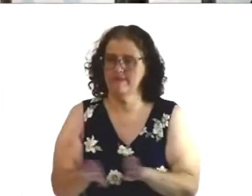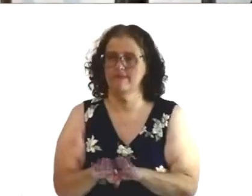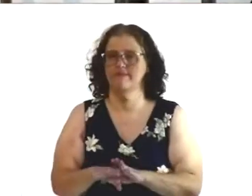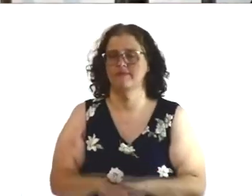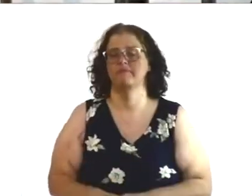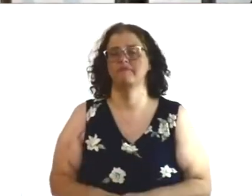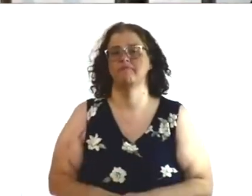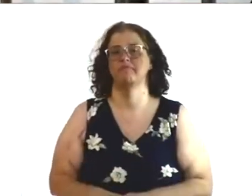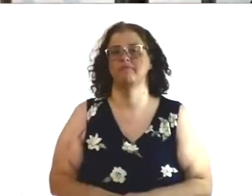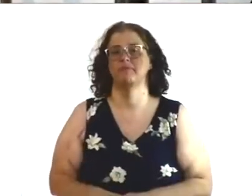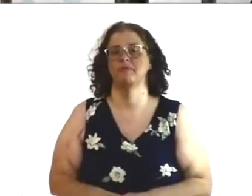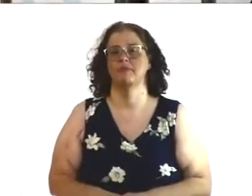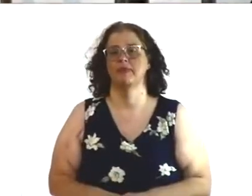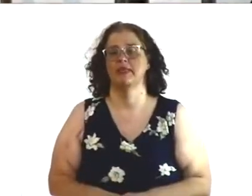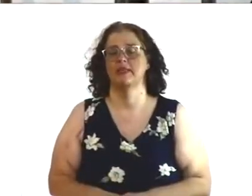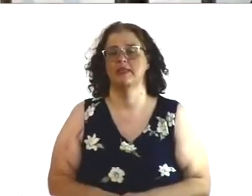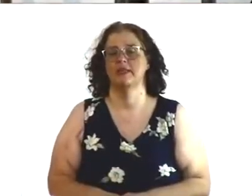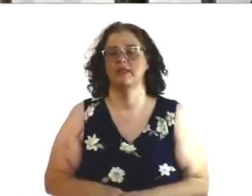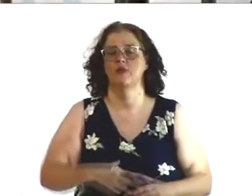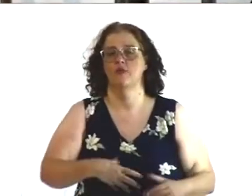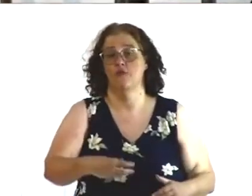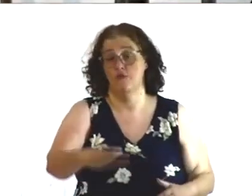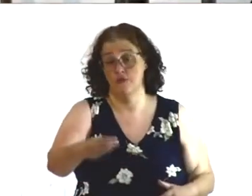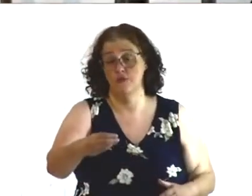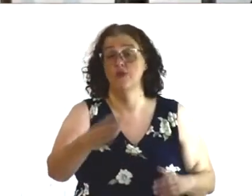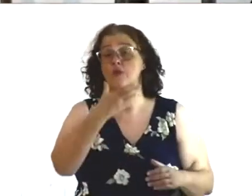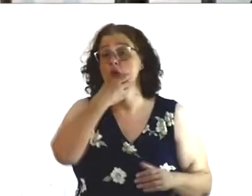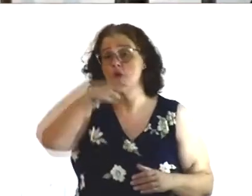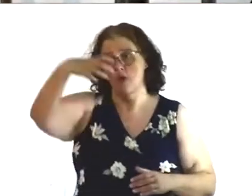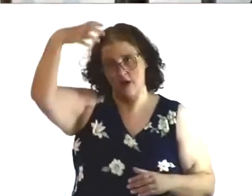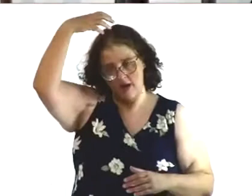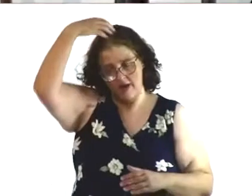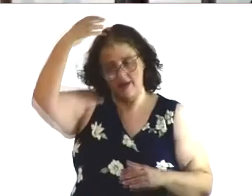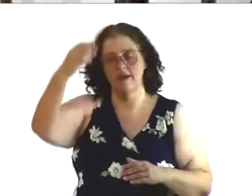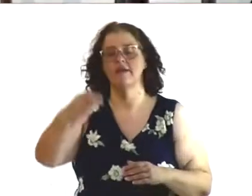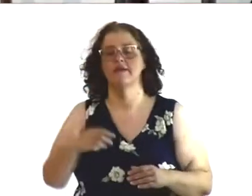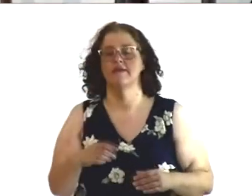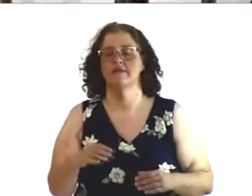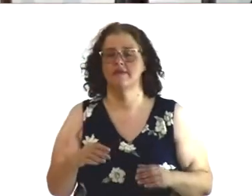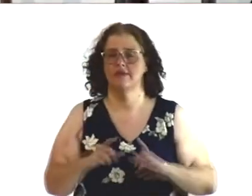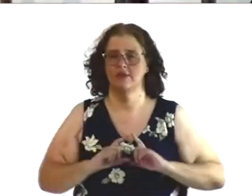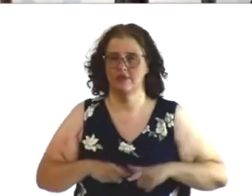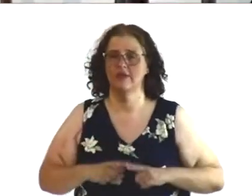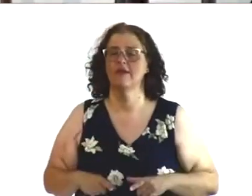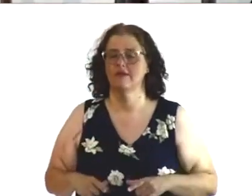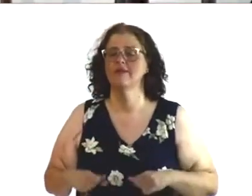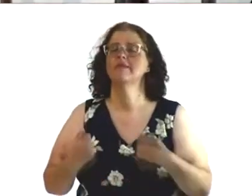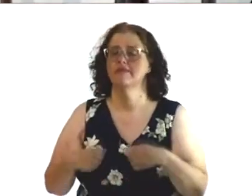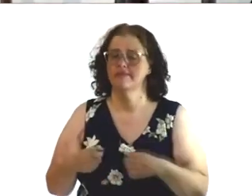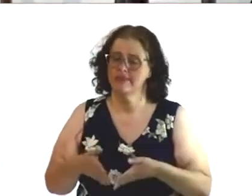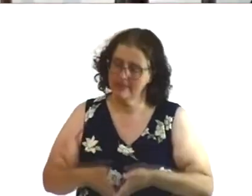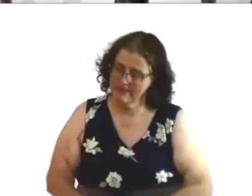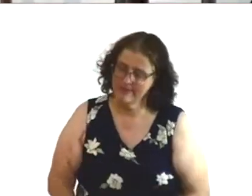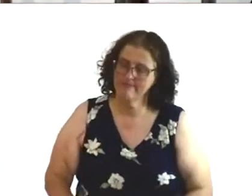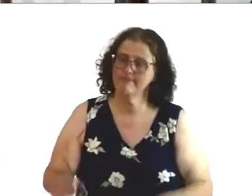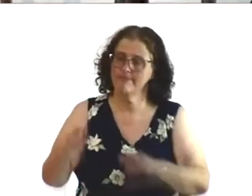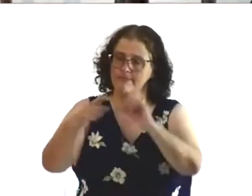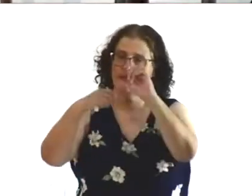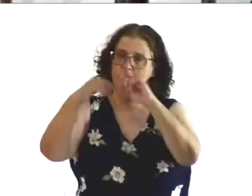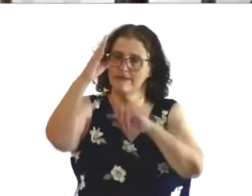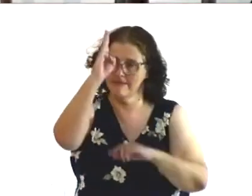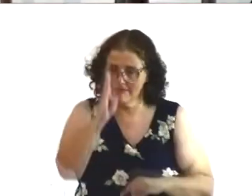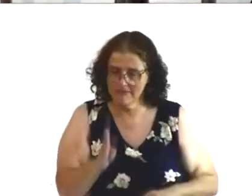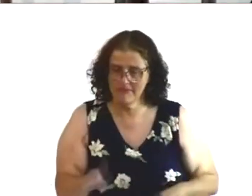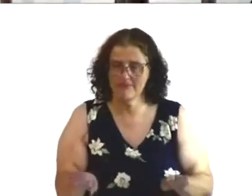de Israel, cita Belém. E Deus faz com que ele nasça lá. É uma coisa muito interessante,